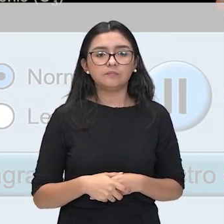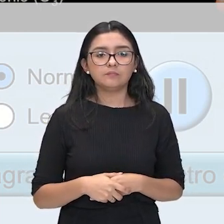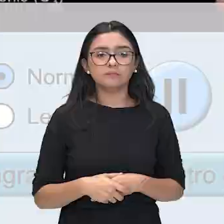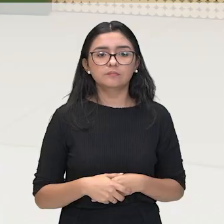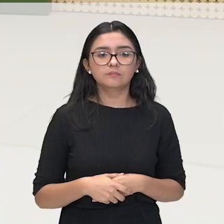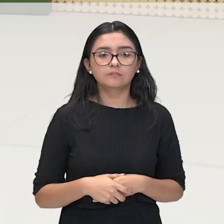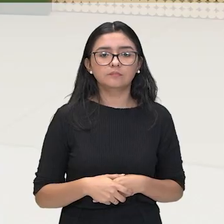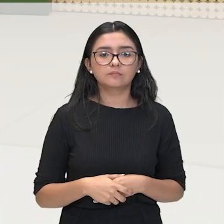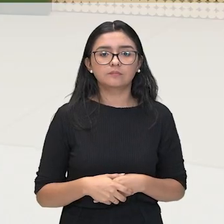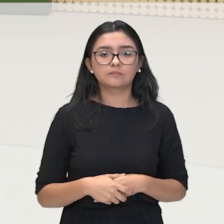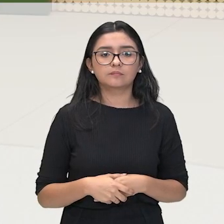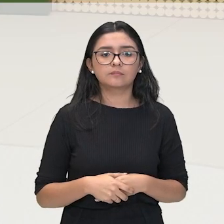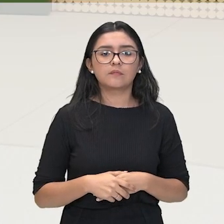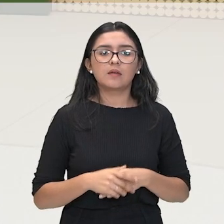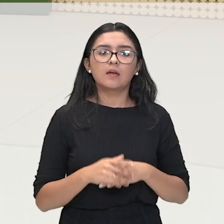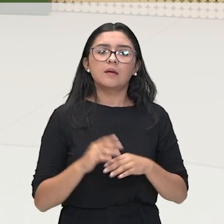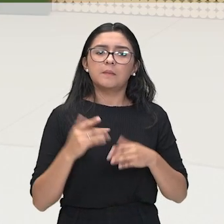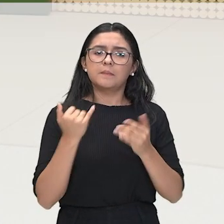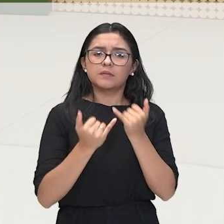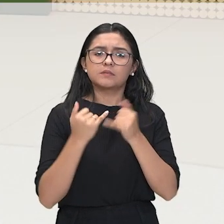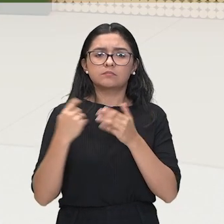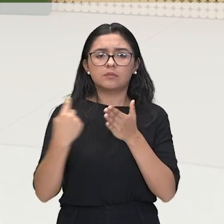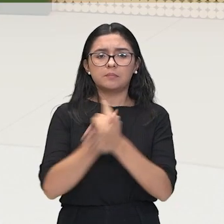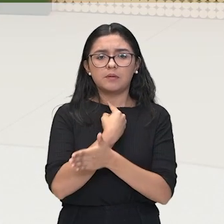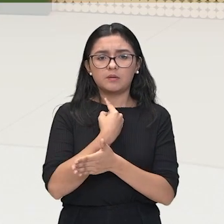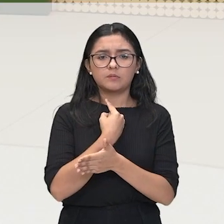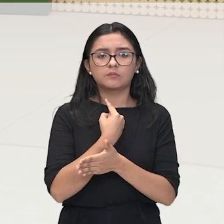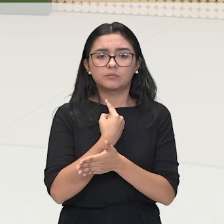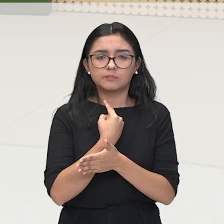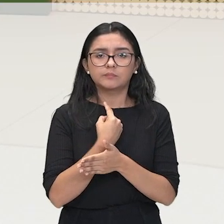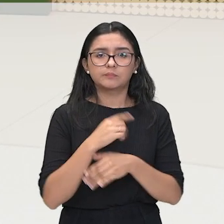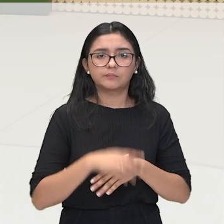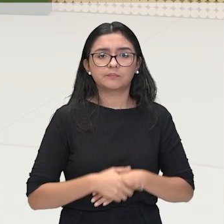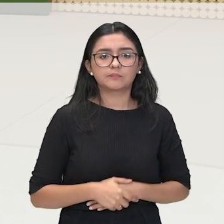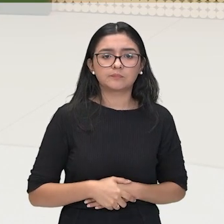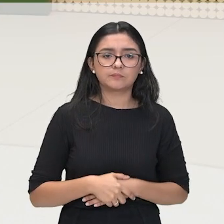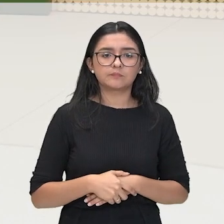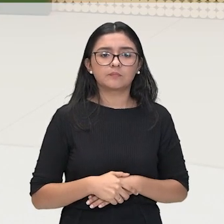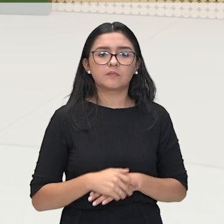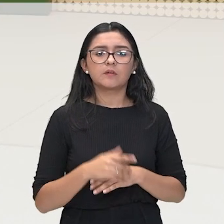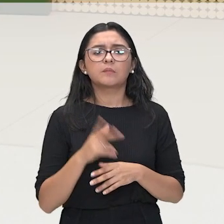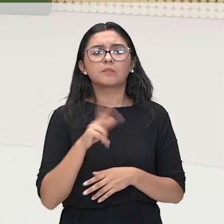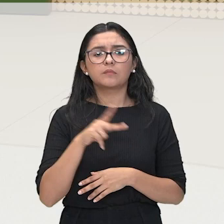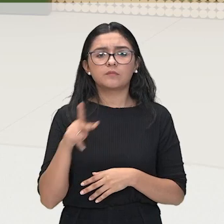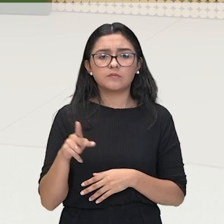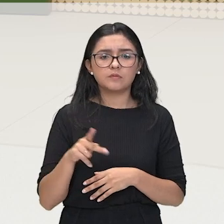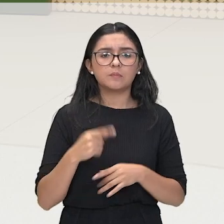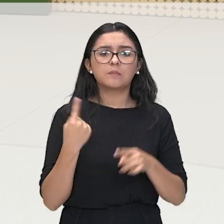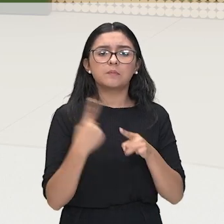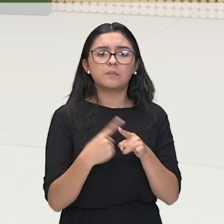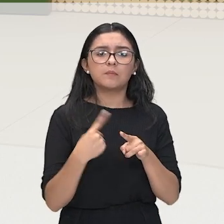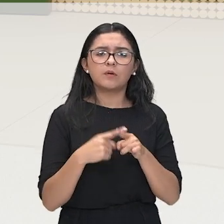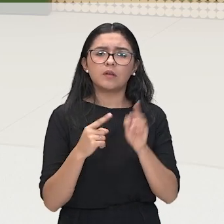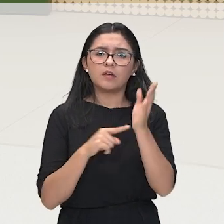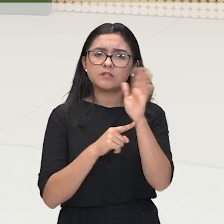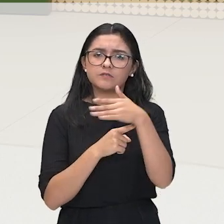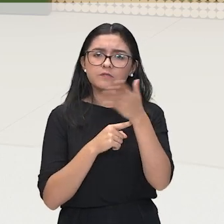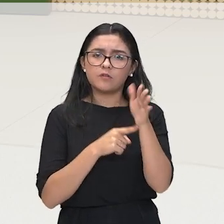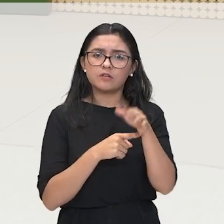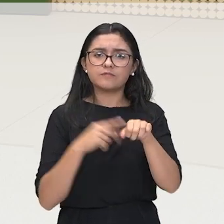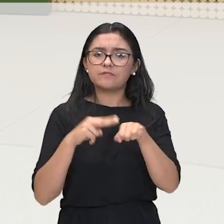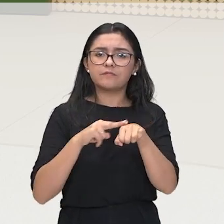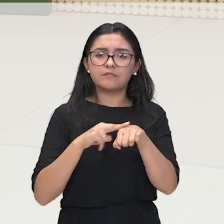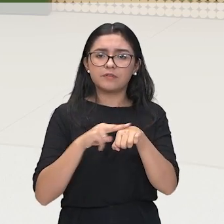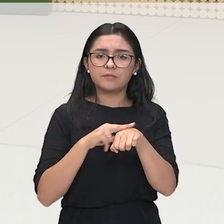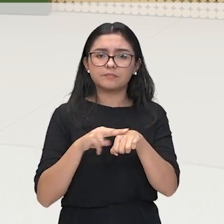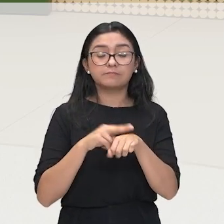uma pergunta aqui no meu celular, hein? Ó, chegou uma pergunta aqui para mim, ó. Professor Kelvin, por que as folhas são verdes, então?